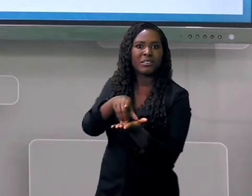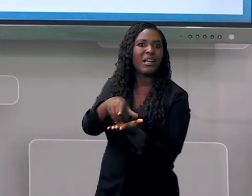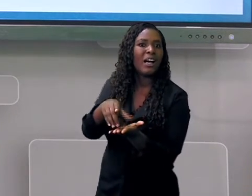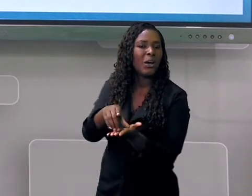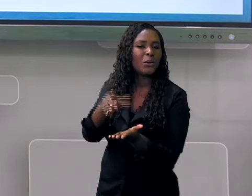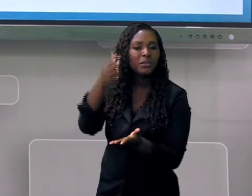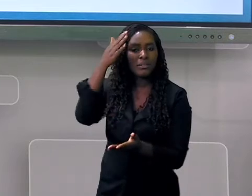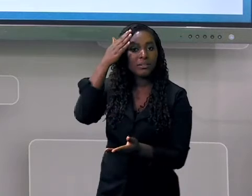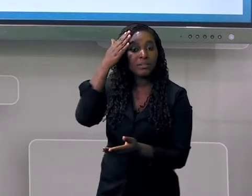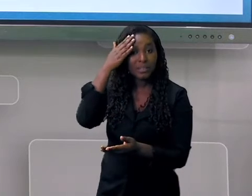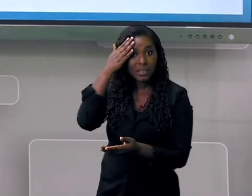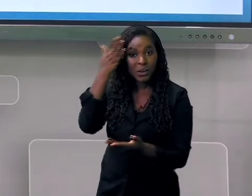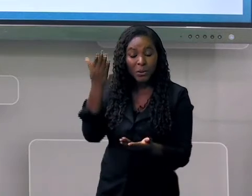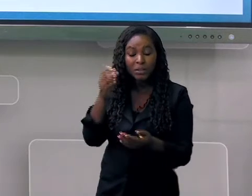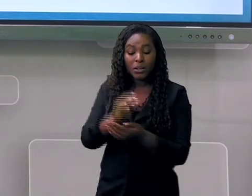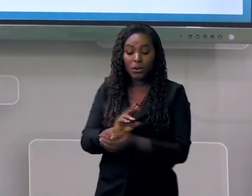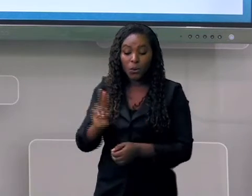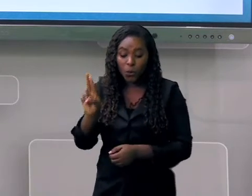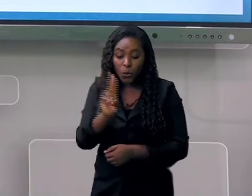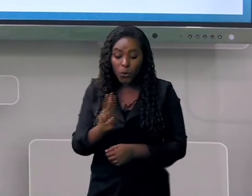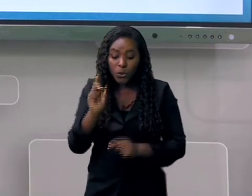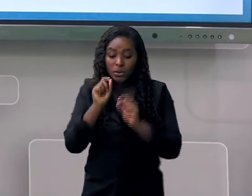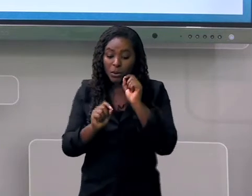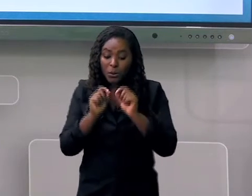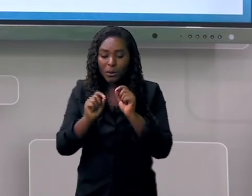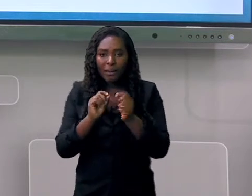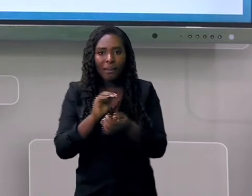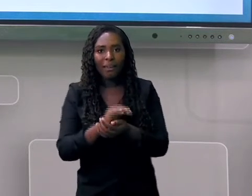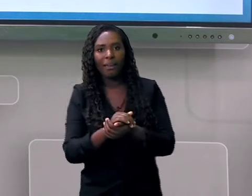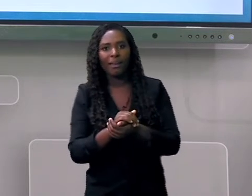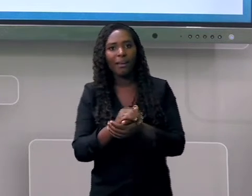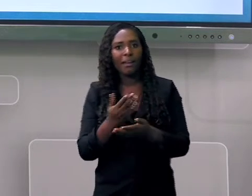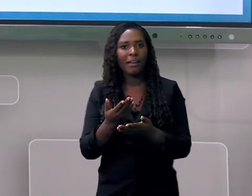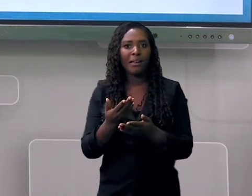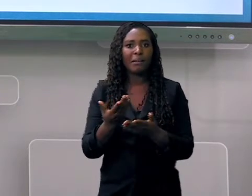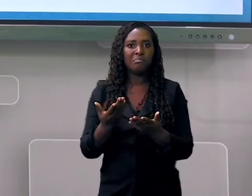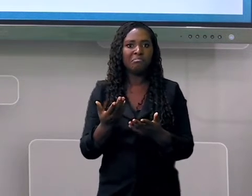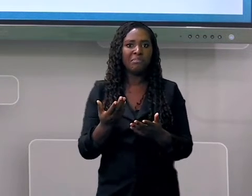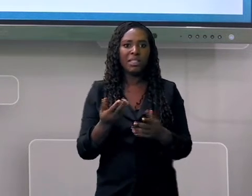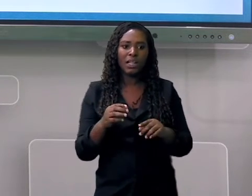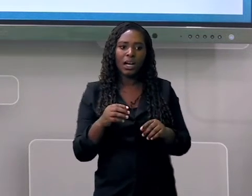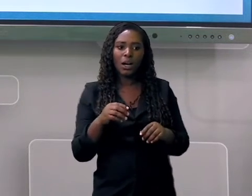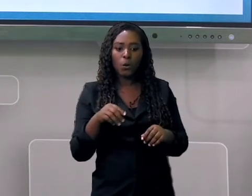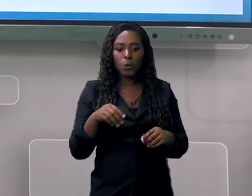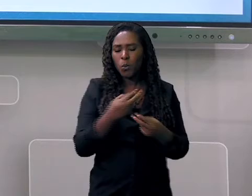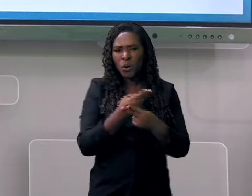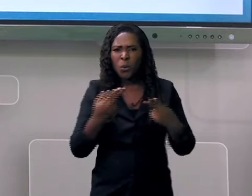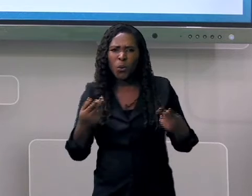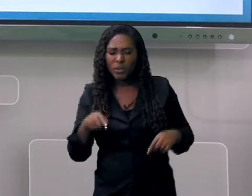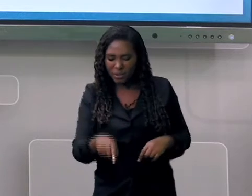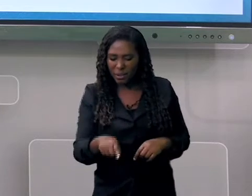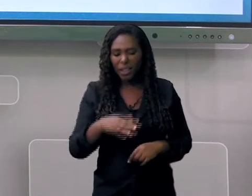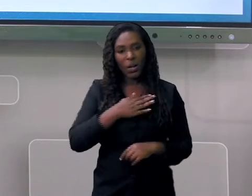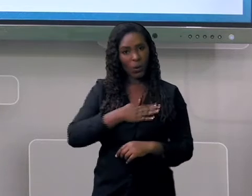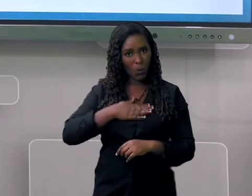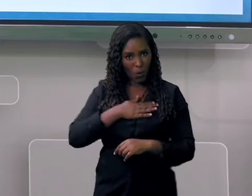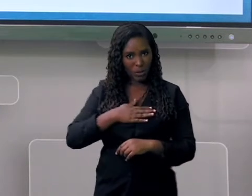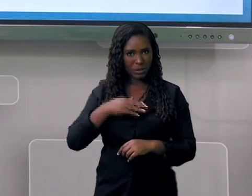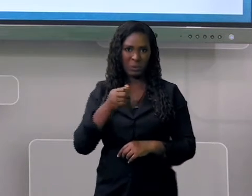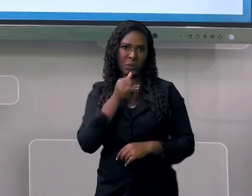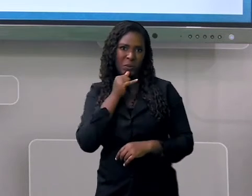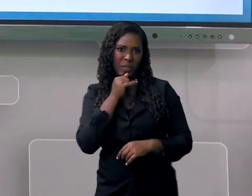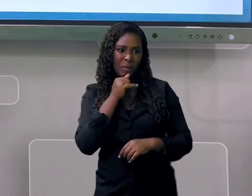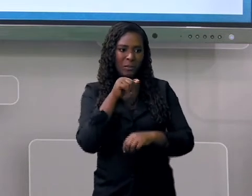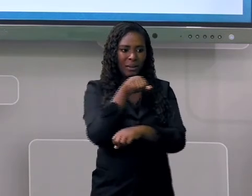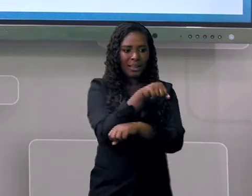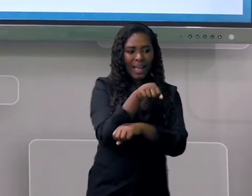temas despertam a curiosidade, né? A motivação para a aprendizagem. Por exemplo, aí a gente falou do carro, né? Se a criança ama carrinho,